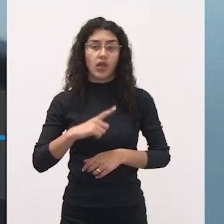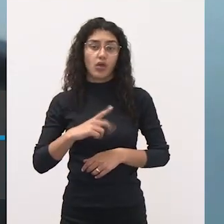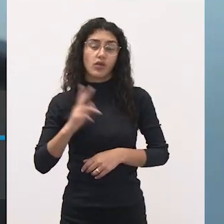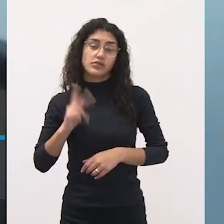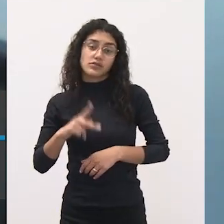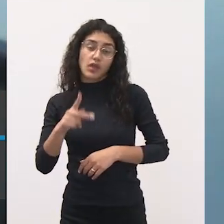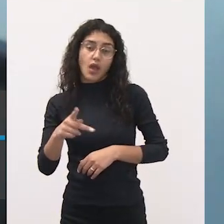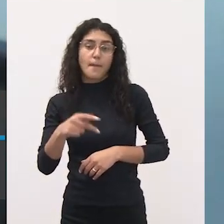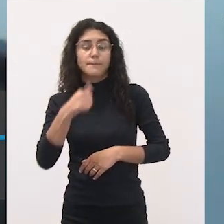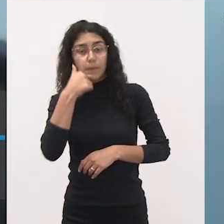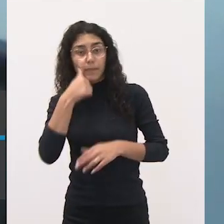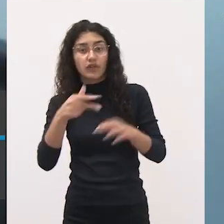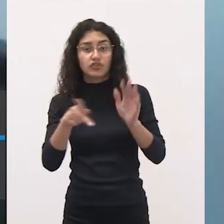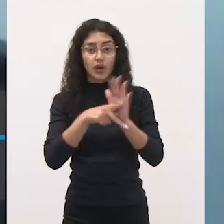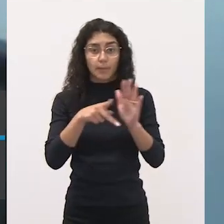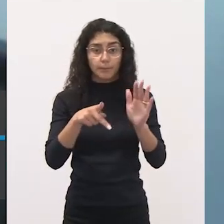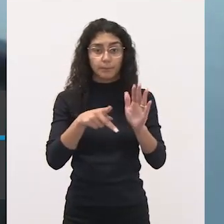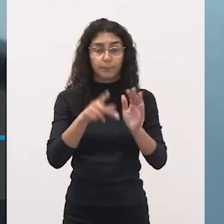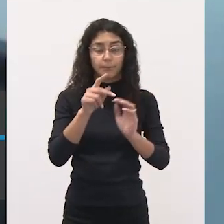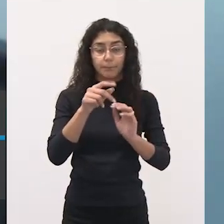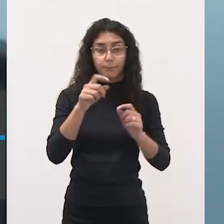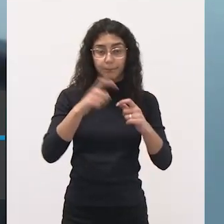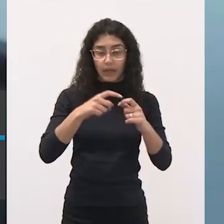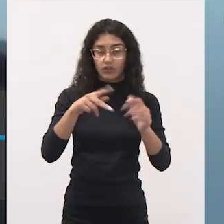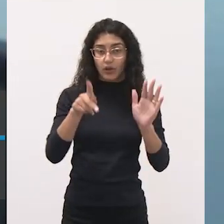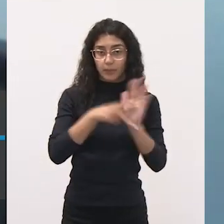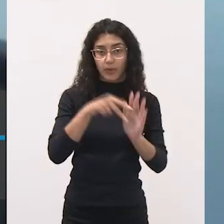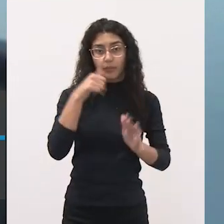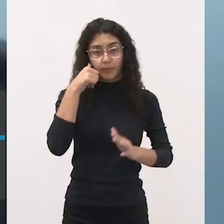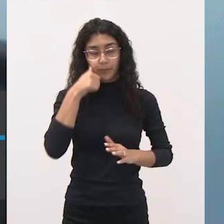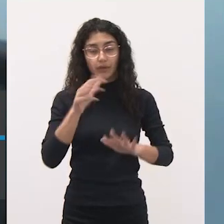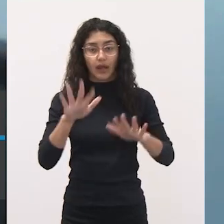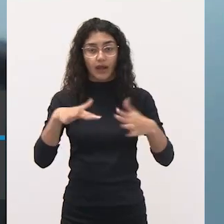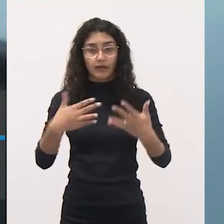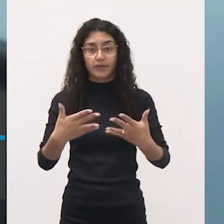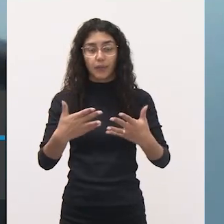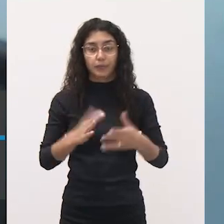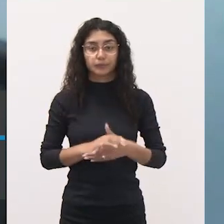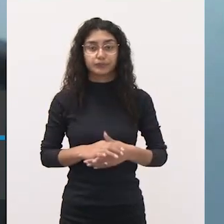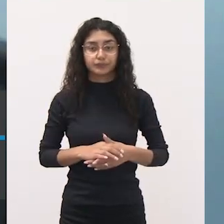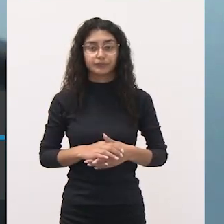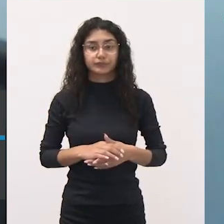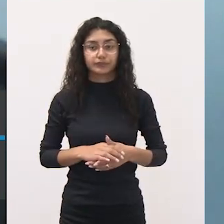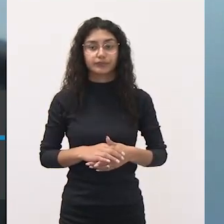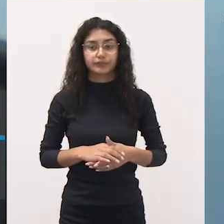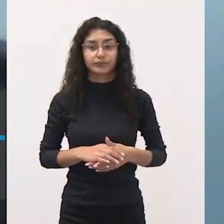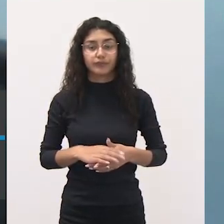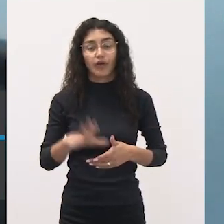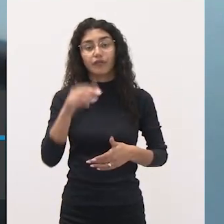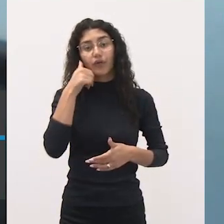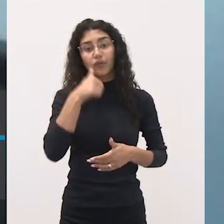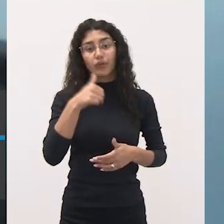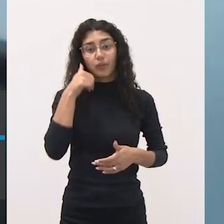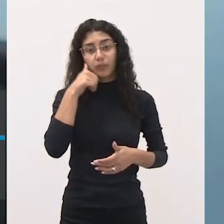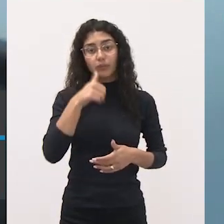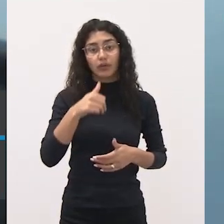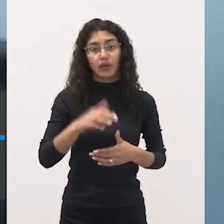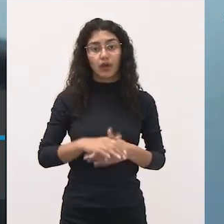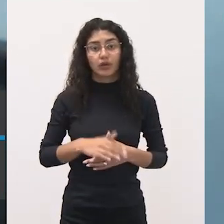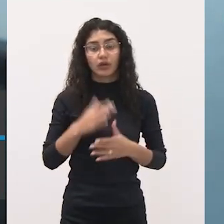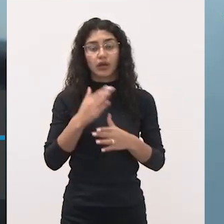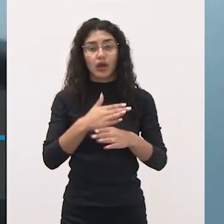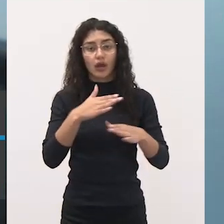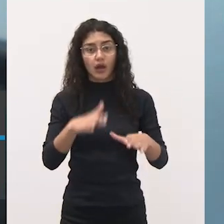esse atendimento, essa ótica que eu acabo falando na mulher, ela acaba sendo